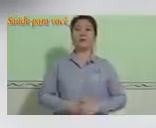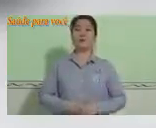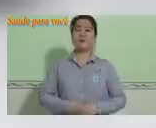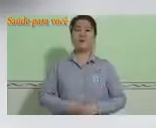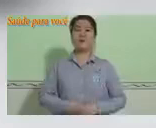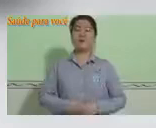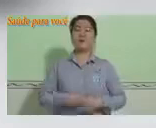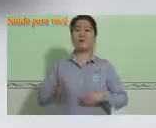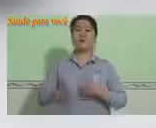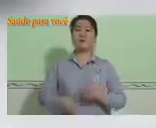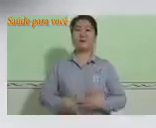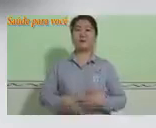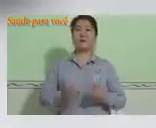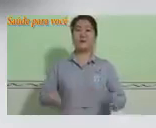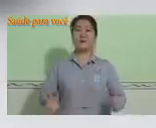assim como bom